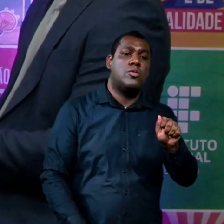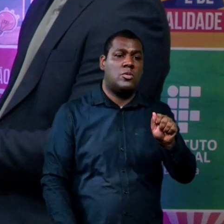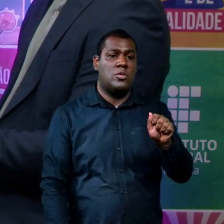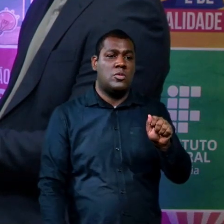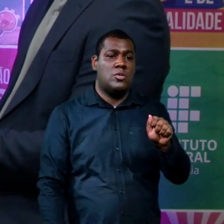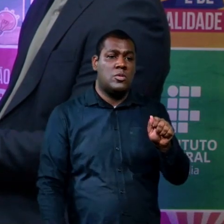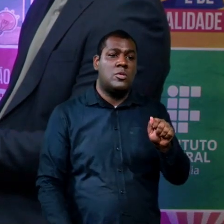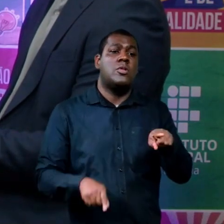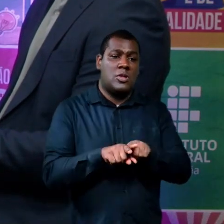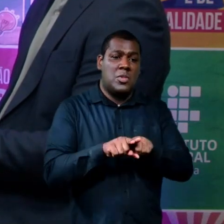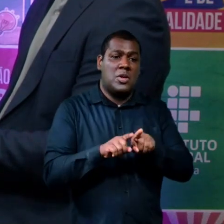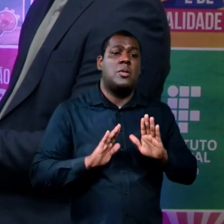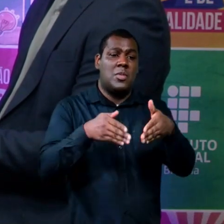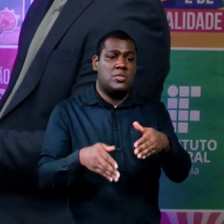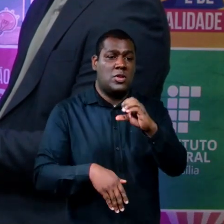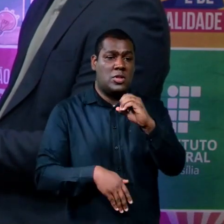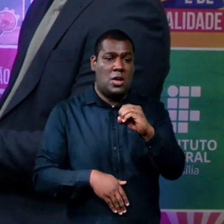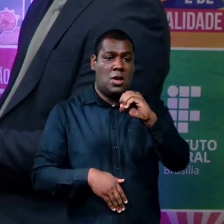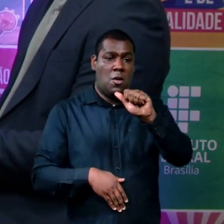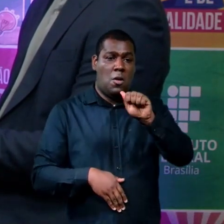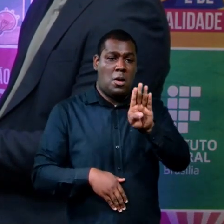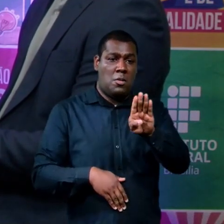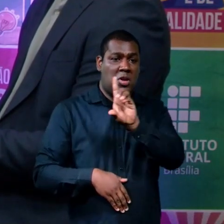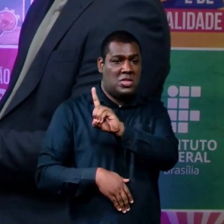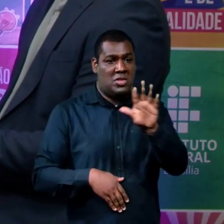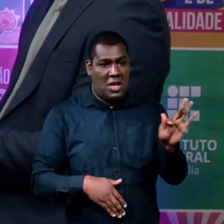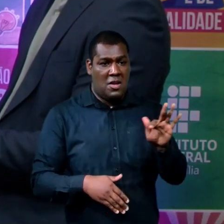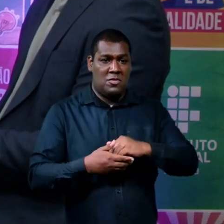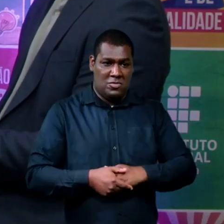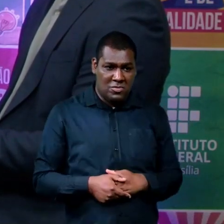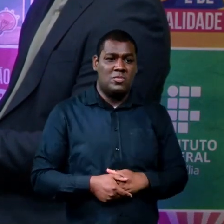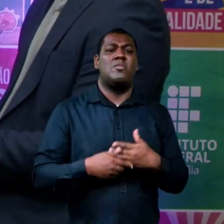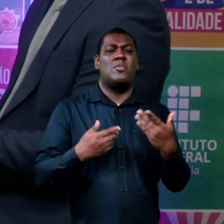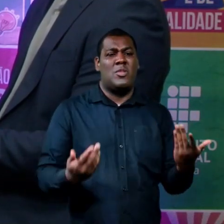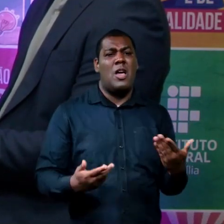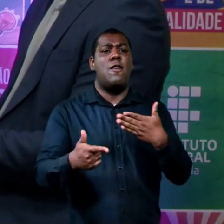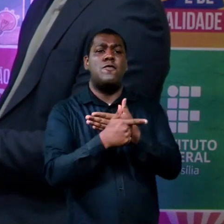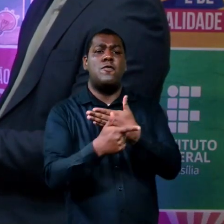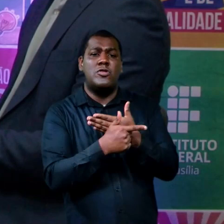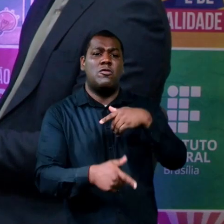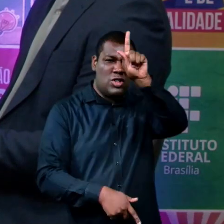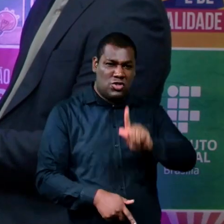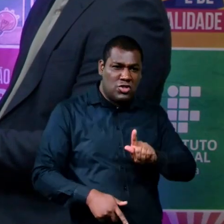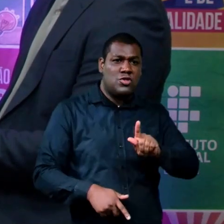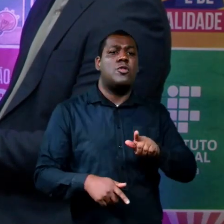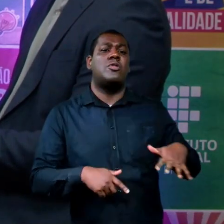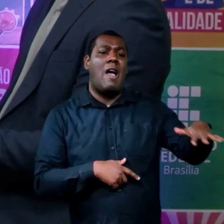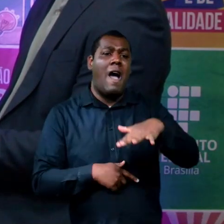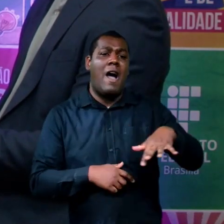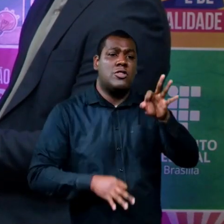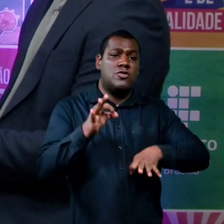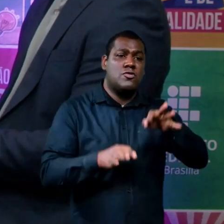de Compliance ESG da OAB do Distrito Federal. Bom, atuou em diversos cargos de gestão e da área jurídica em mais de 10